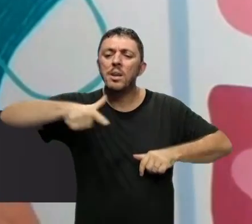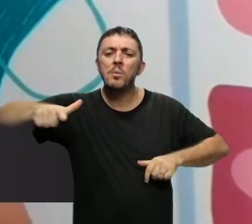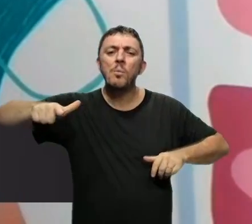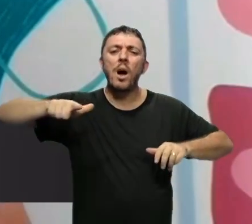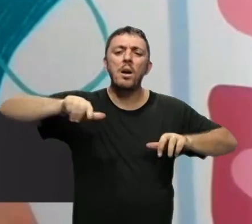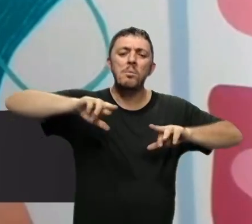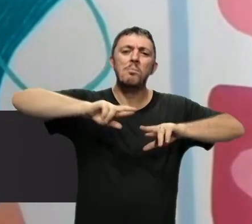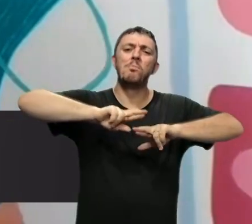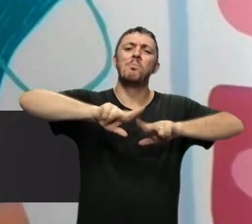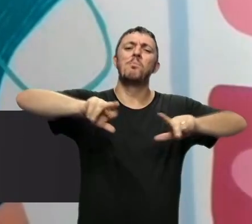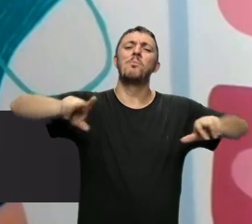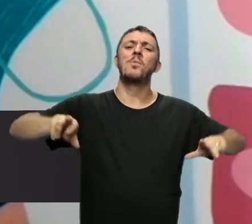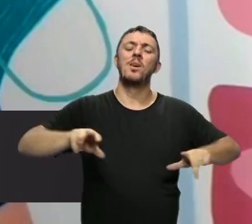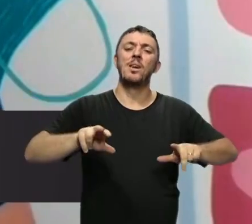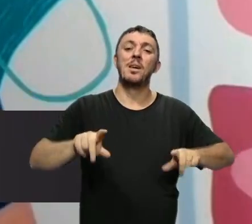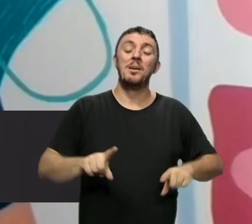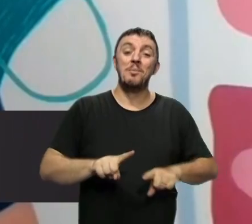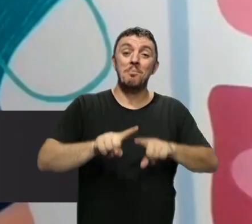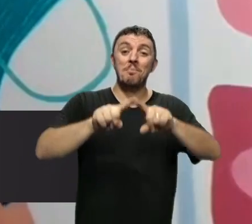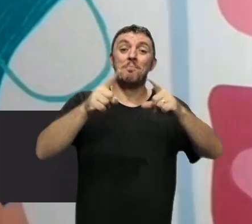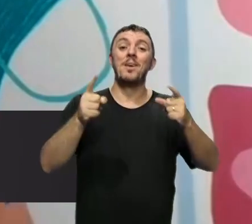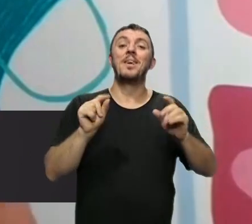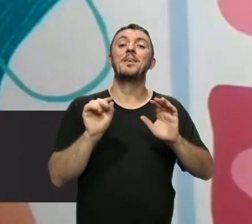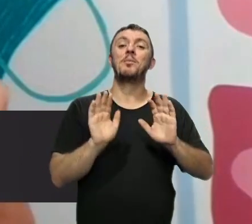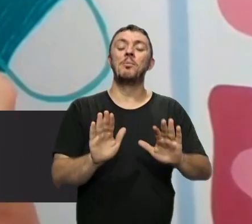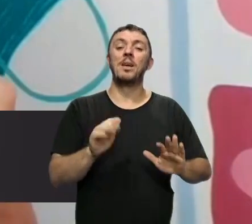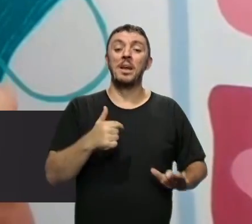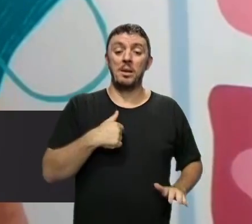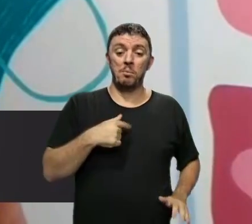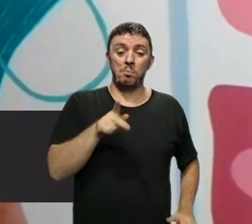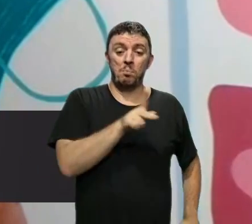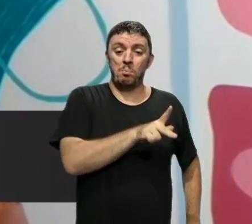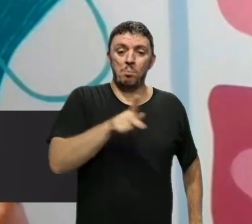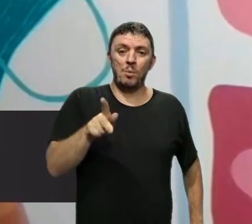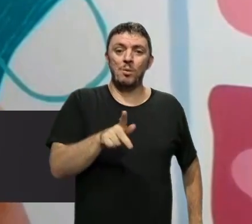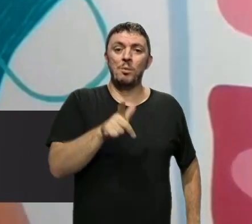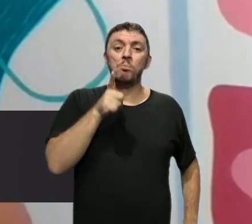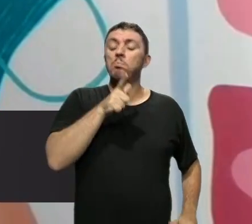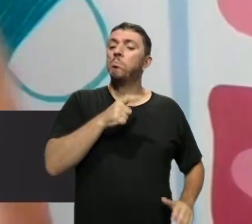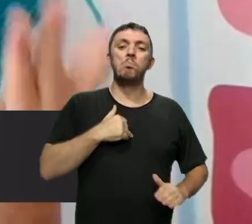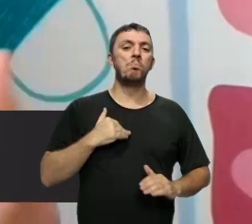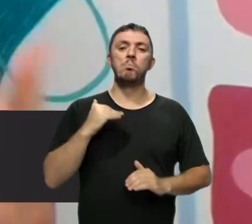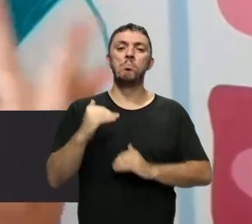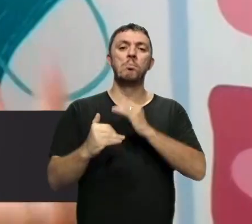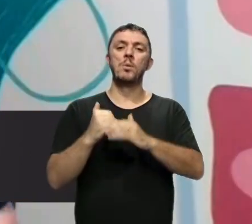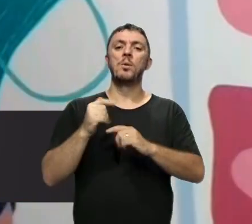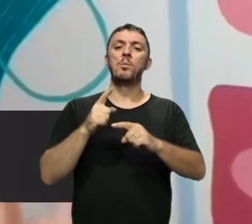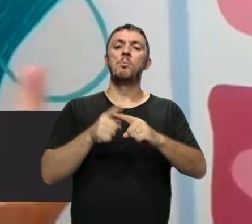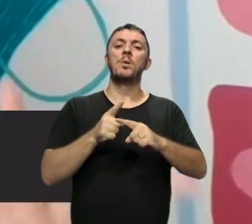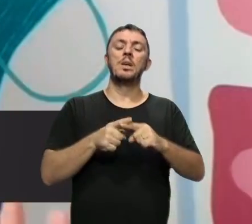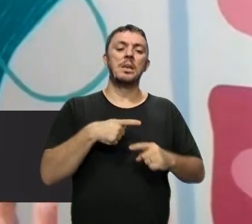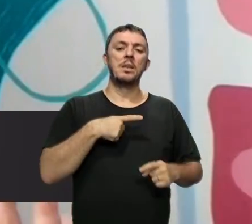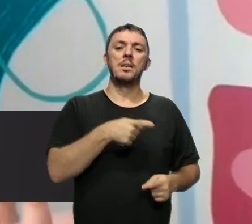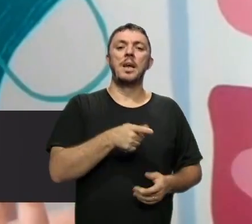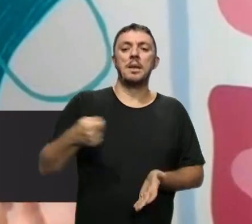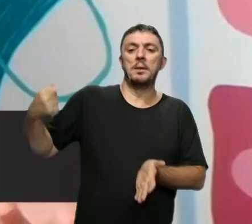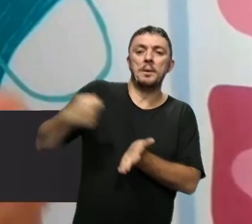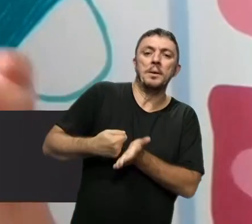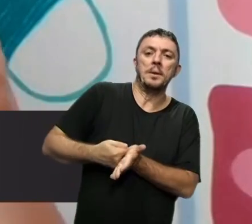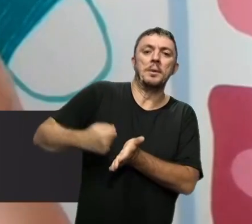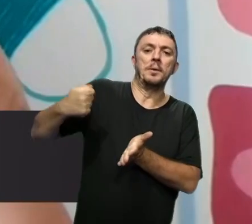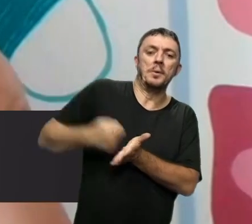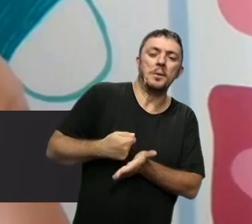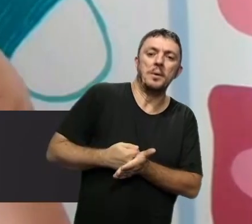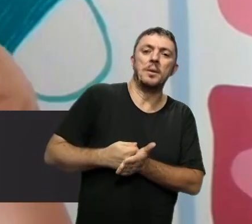potentes, mas ao mesmo tempo eu não conseguia avançar por conta dessas exigências